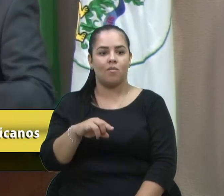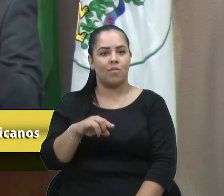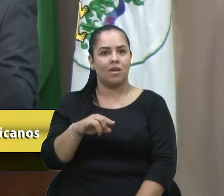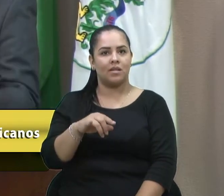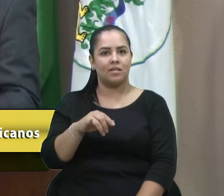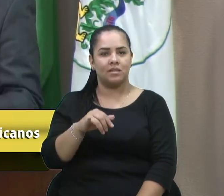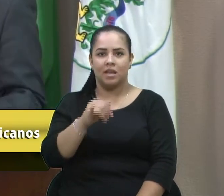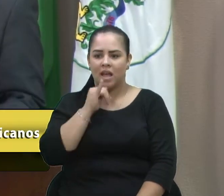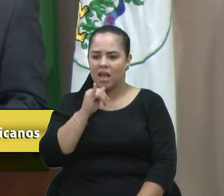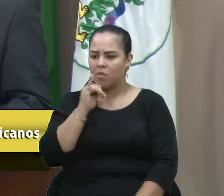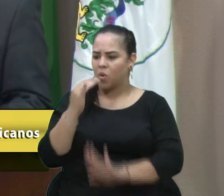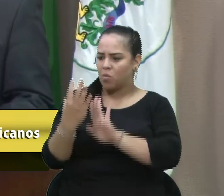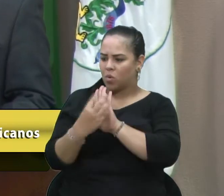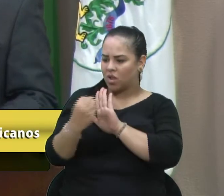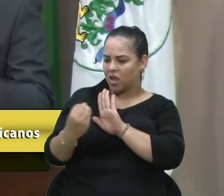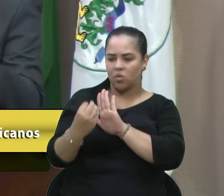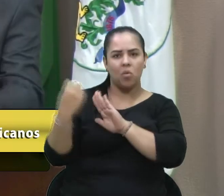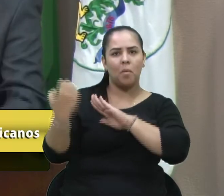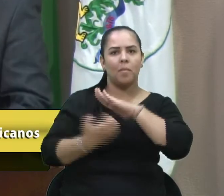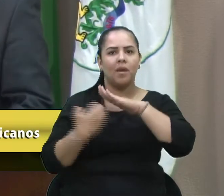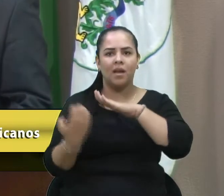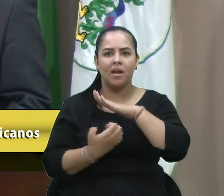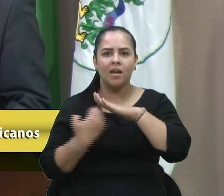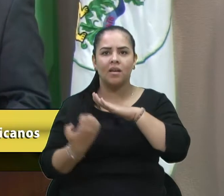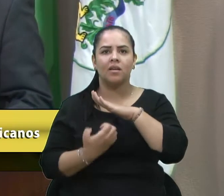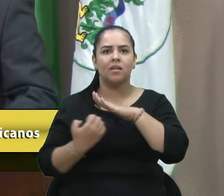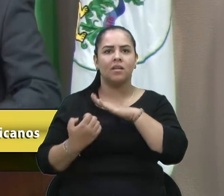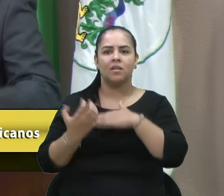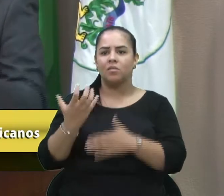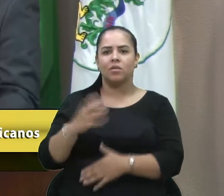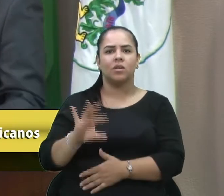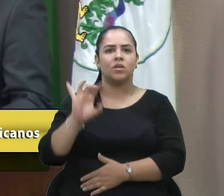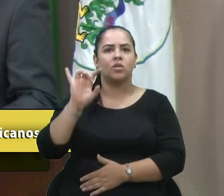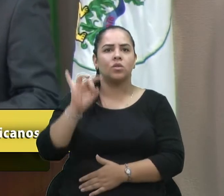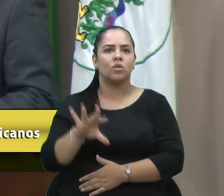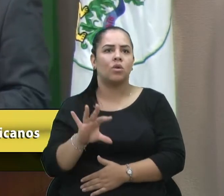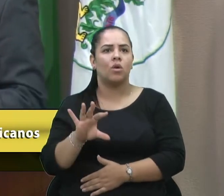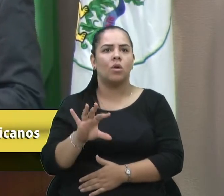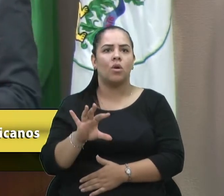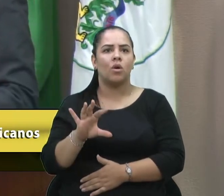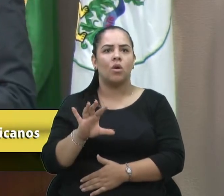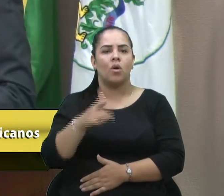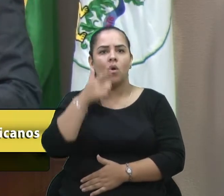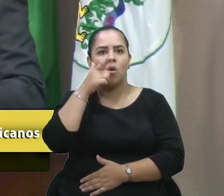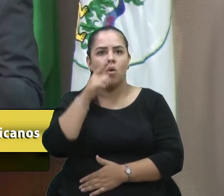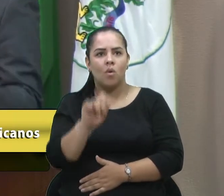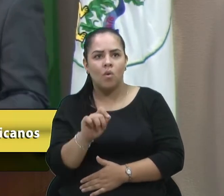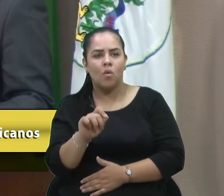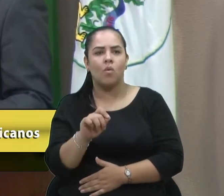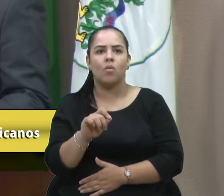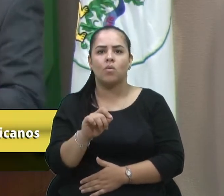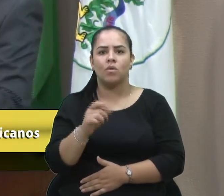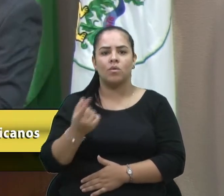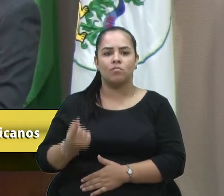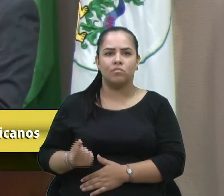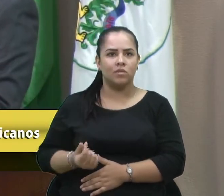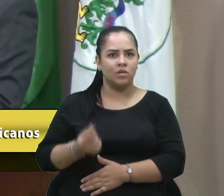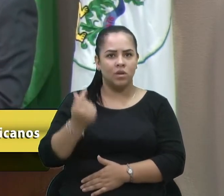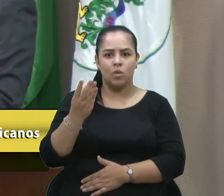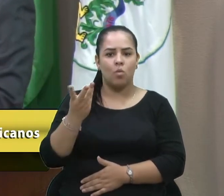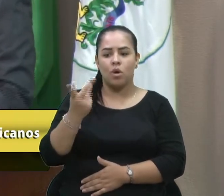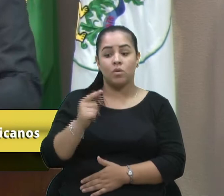não apenas quer ter o seu subsídio, quer ganhar o seu valor, que é